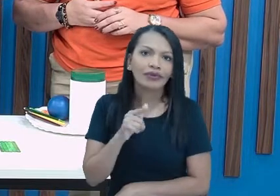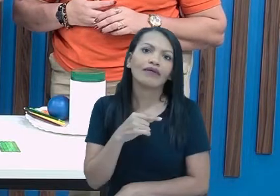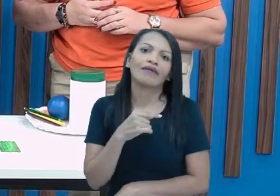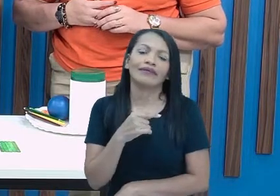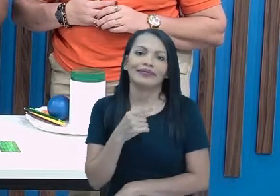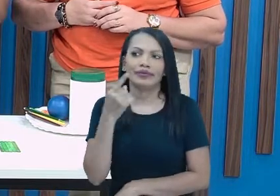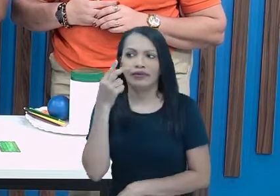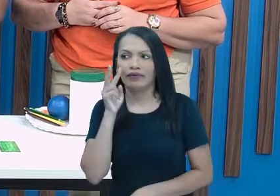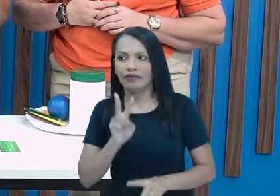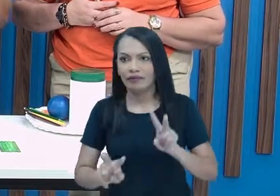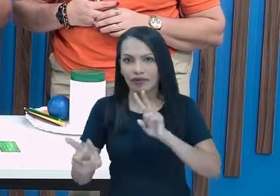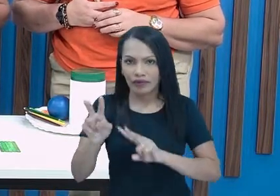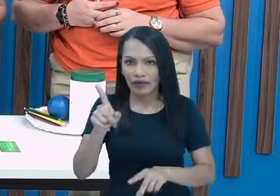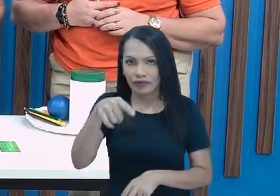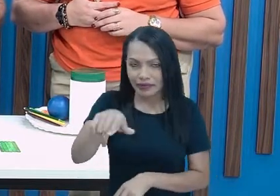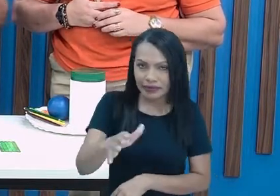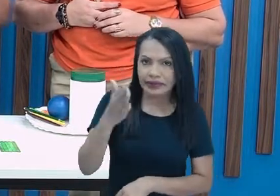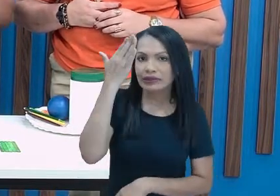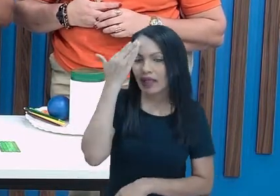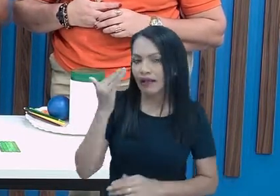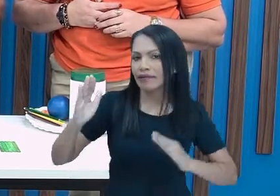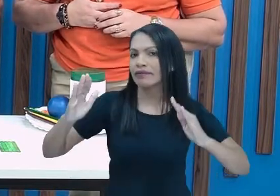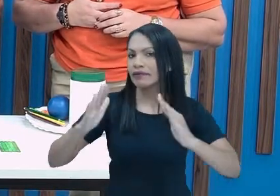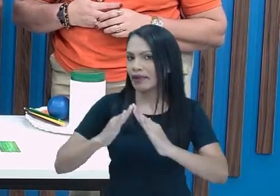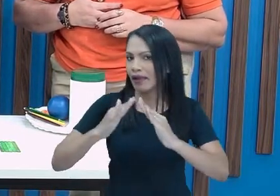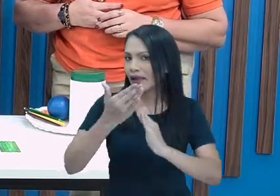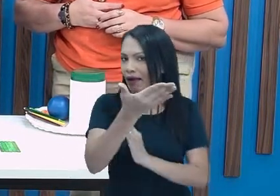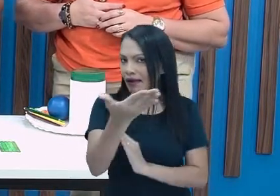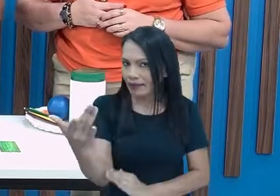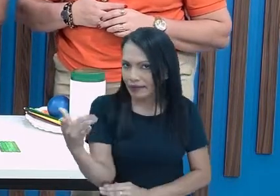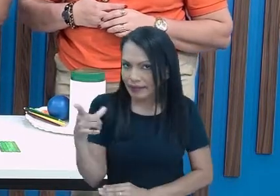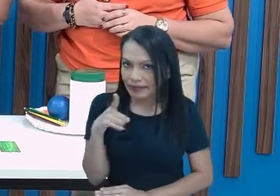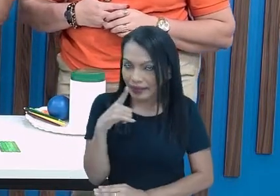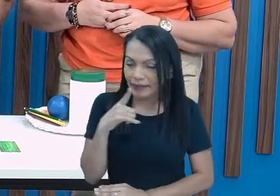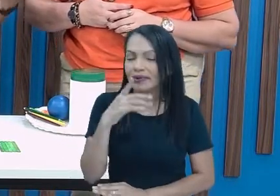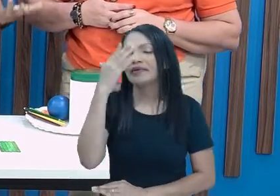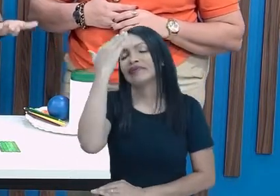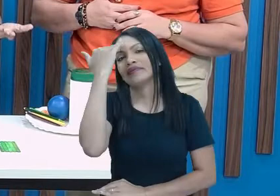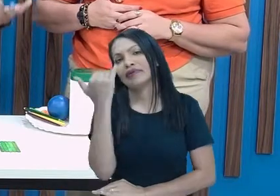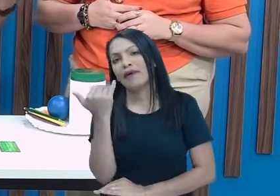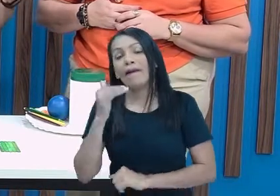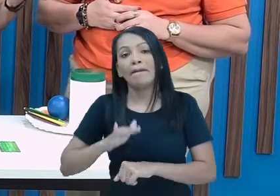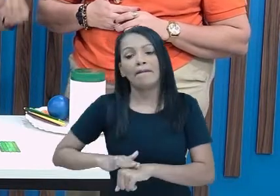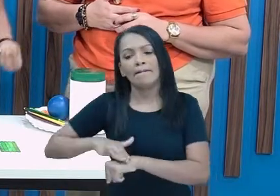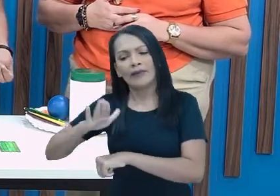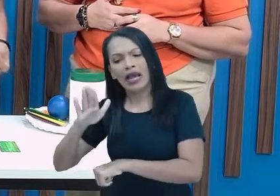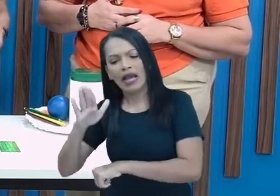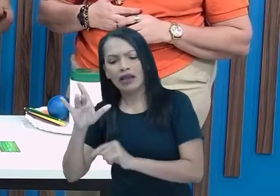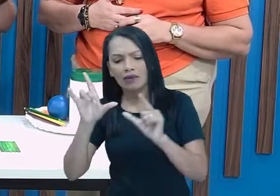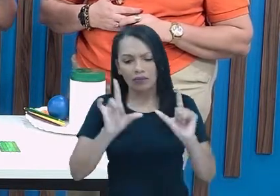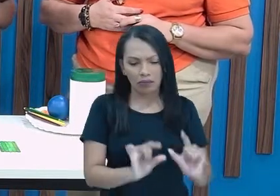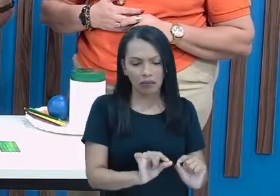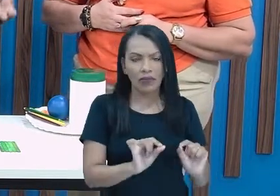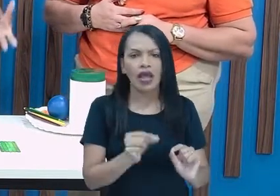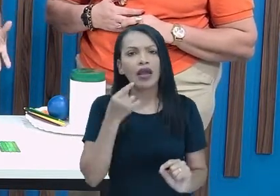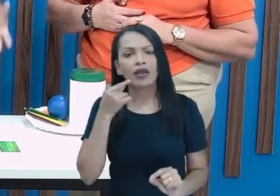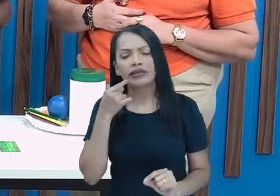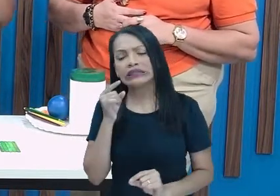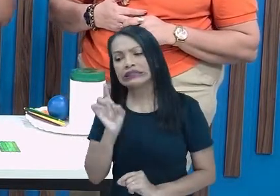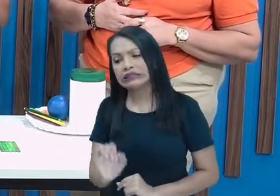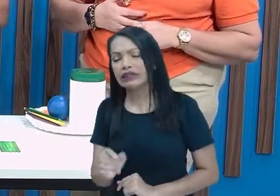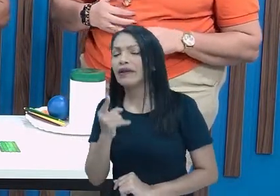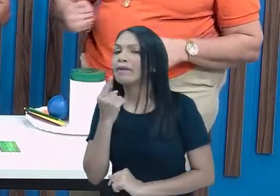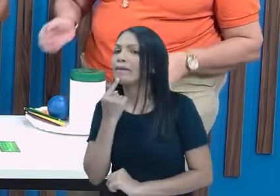conseguiu identificar, e eu sei que vocês aí de casa também conseguiram identificar onde tinha mais palitos, se era palitos